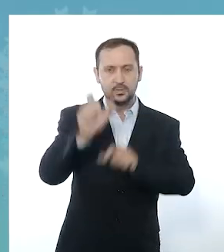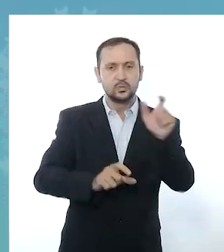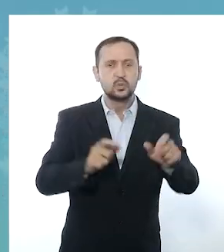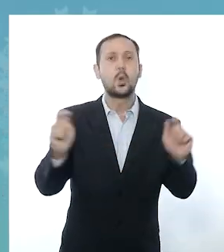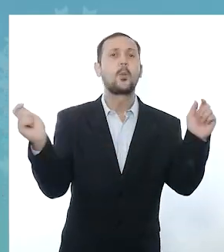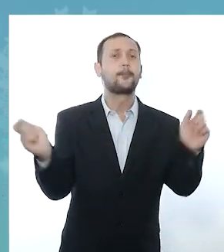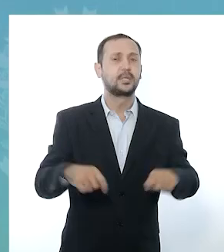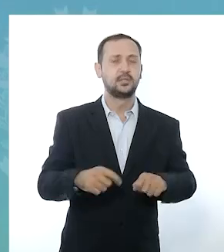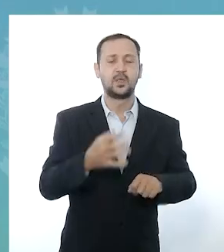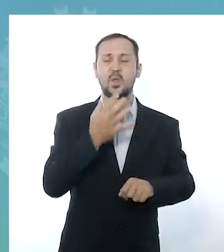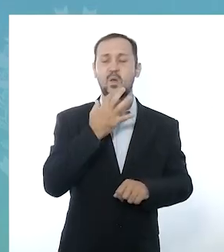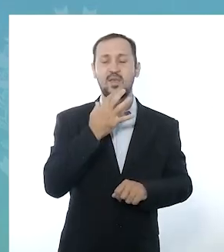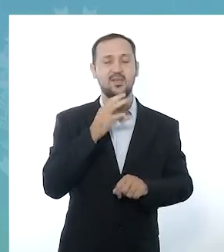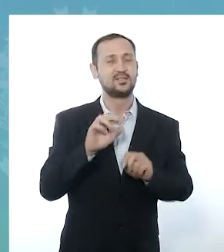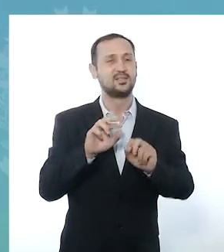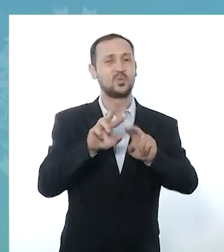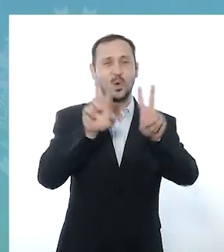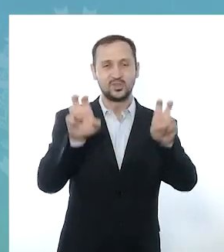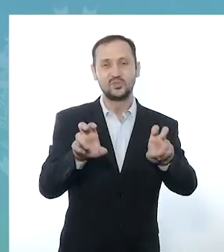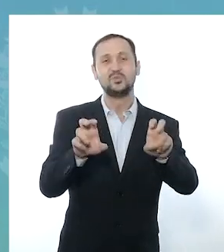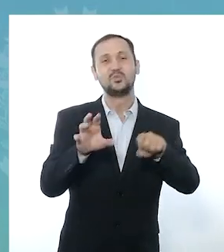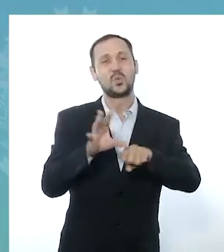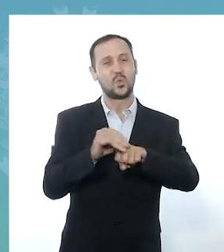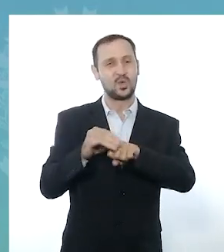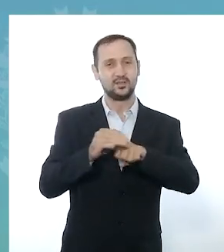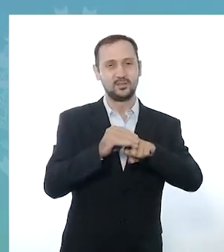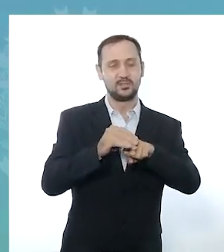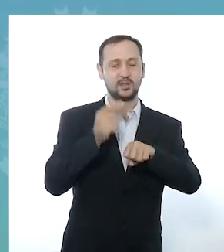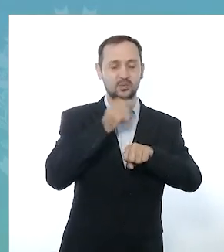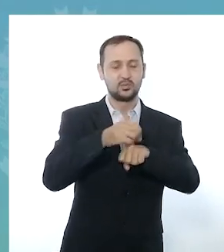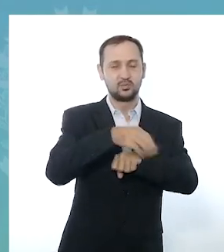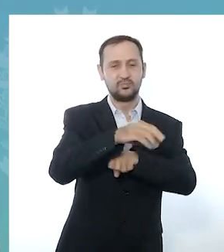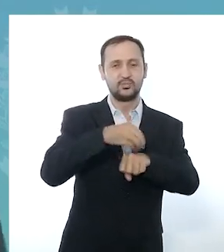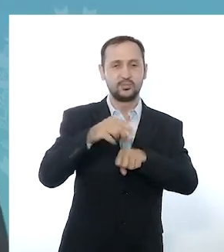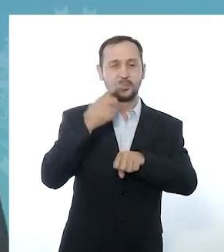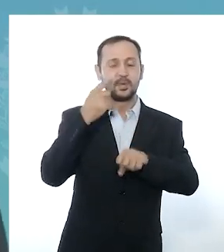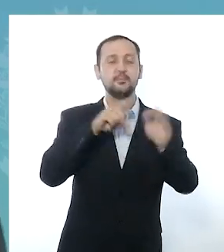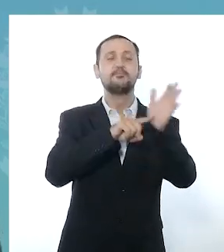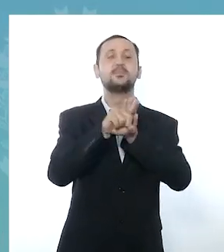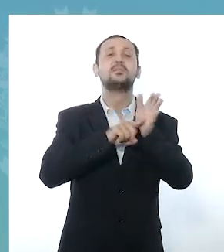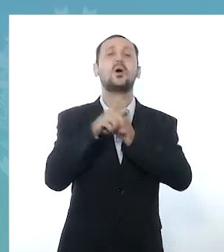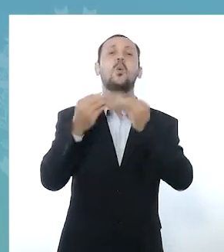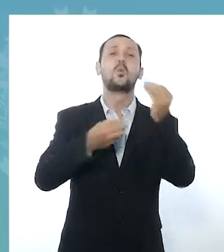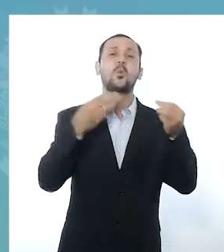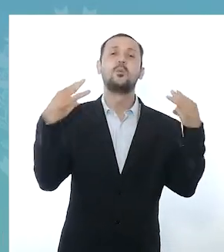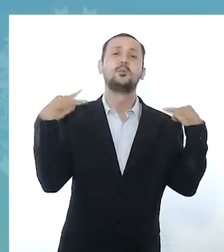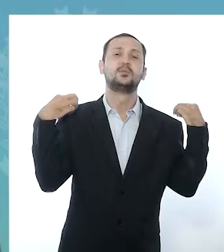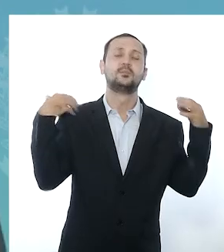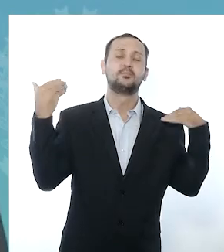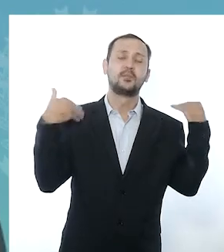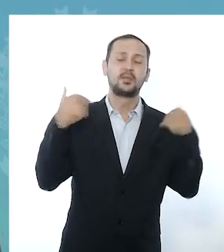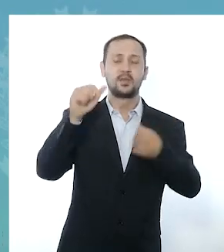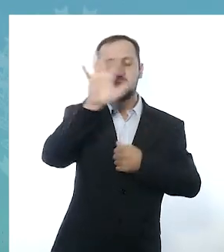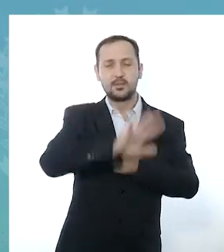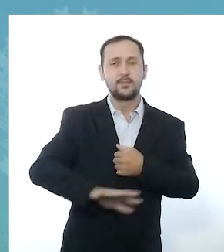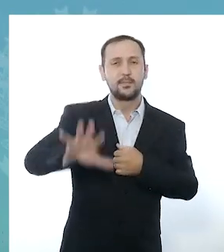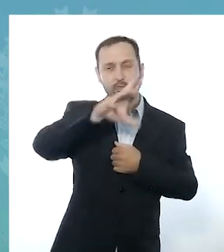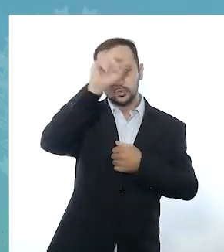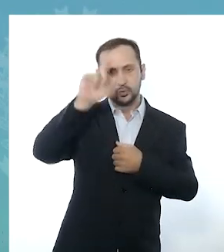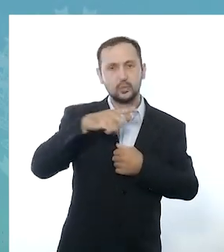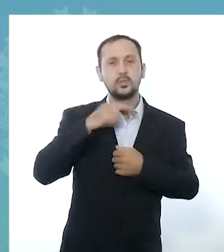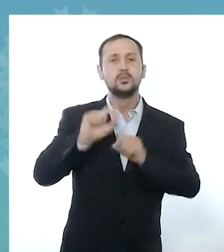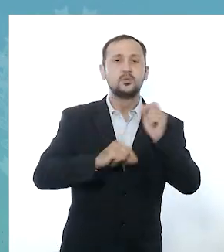capazes para que a gente possa formar um raio-x de como está o turismo em nosso estado, que isso envolve economia, envolve geração de